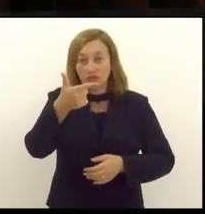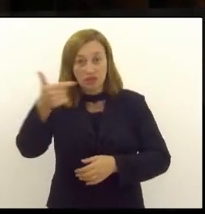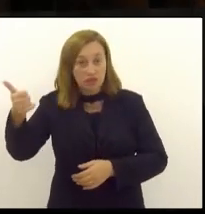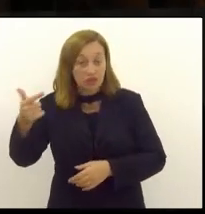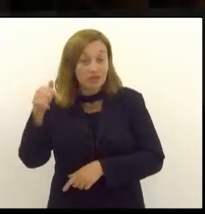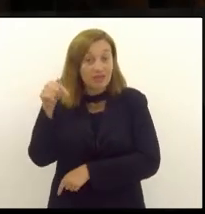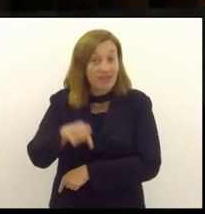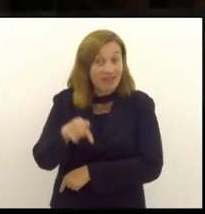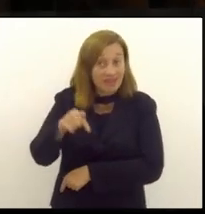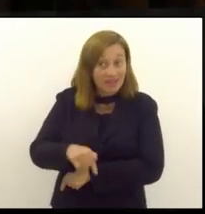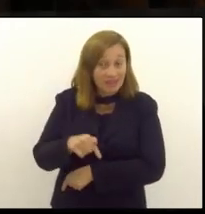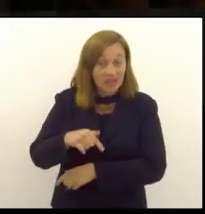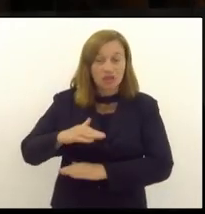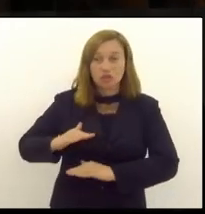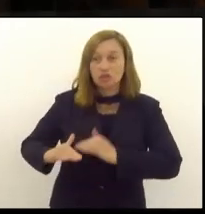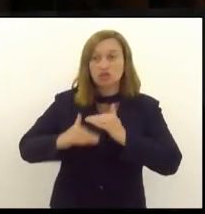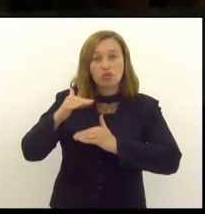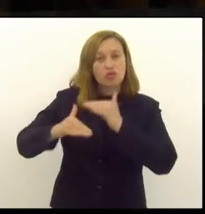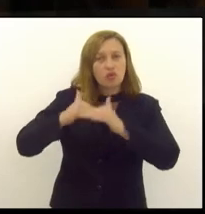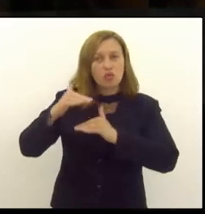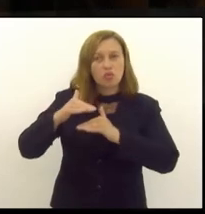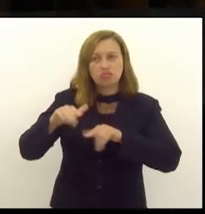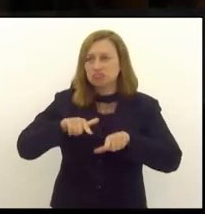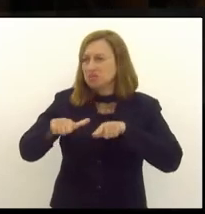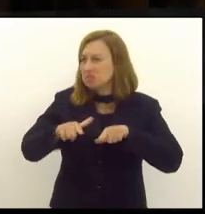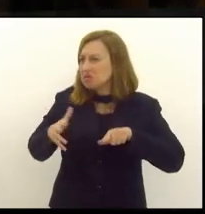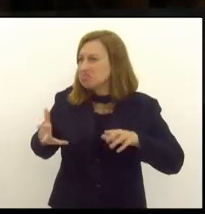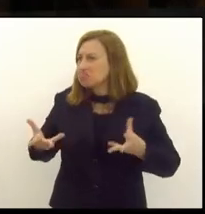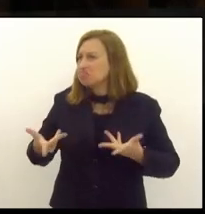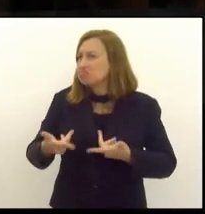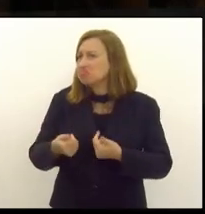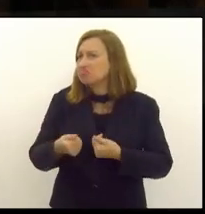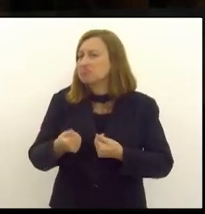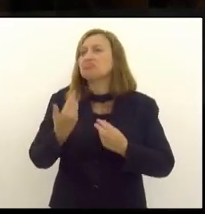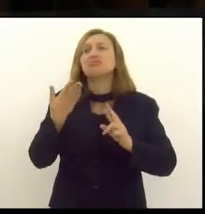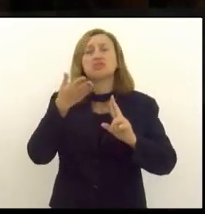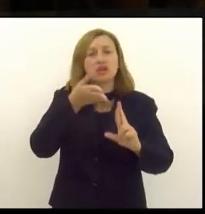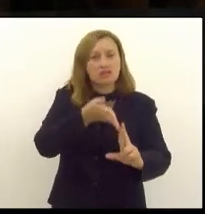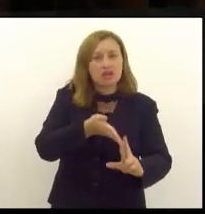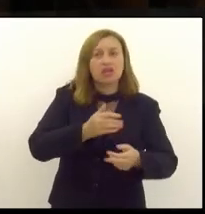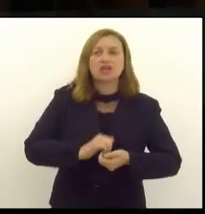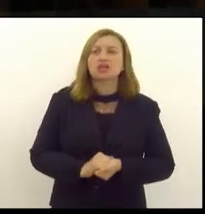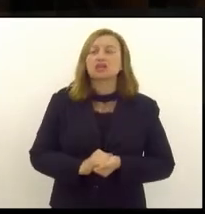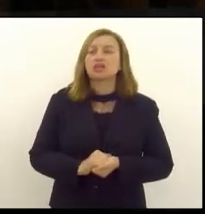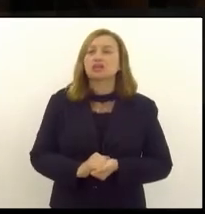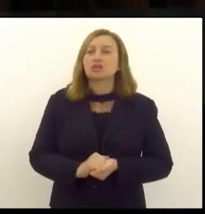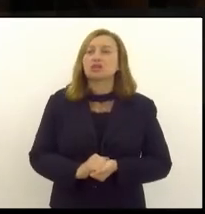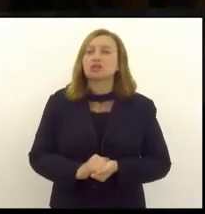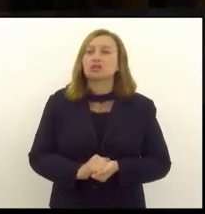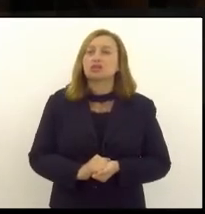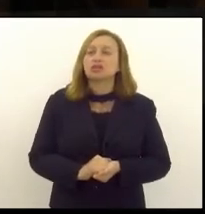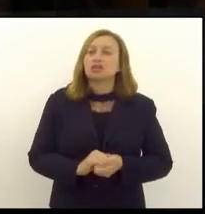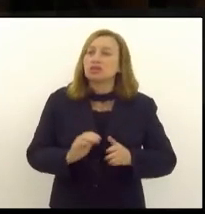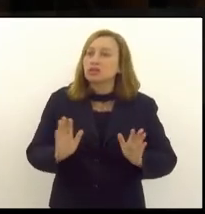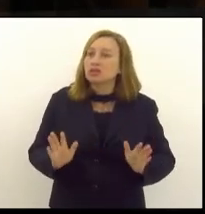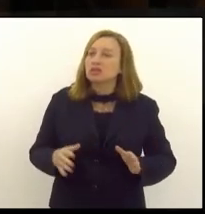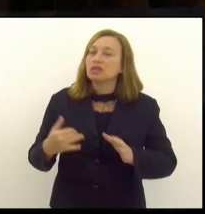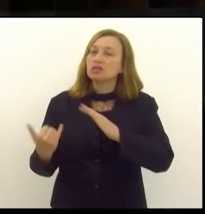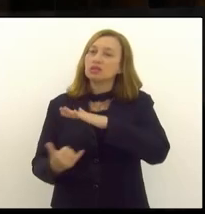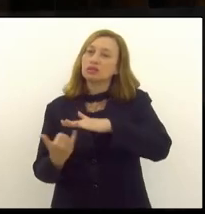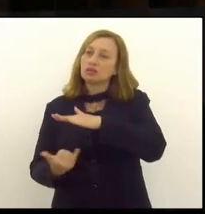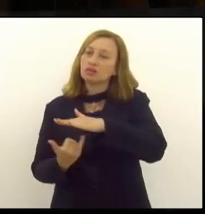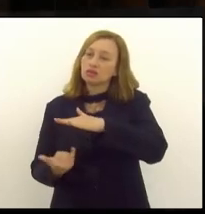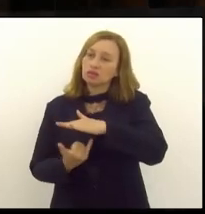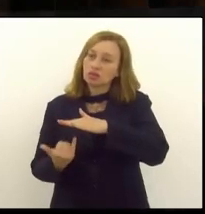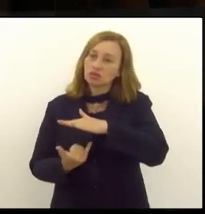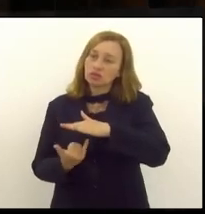aqui desenvolveu uma atuação de enorme destaque, elevando, projetando a instituição Ministério Público do Trabalho